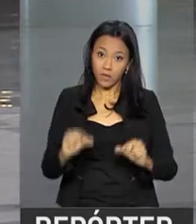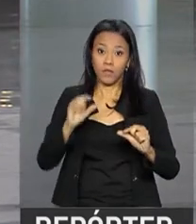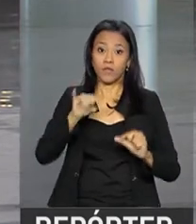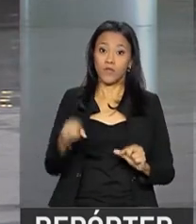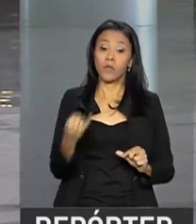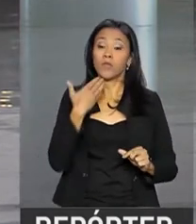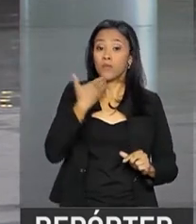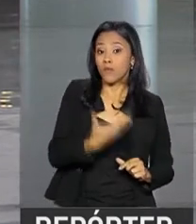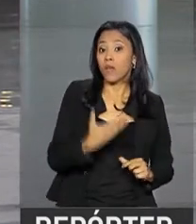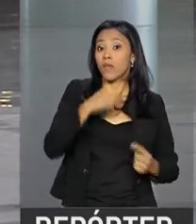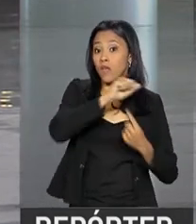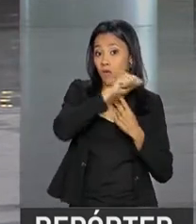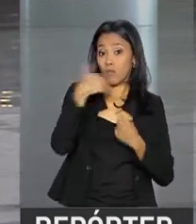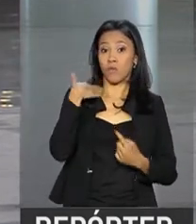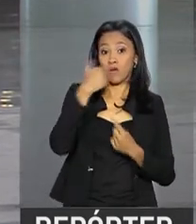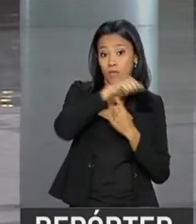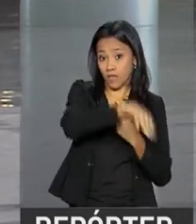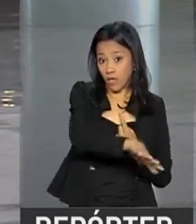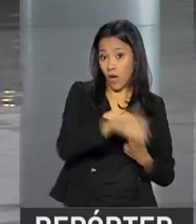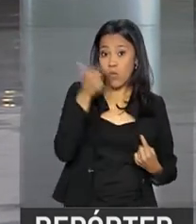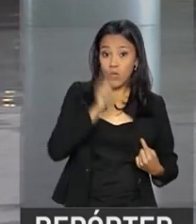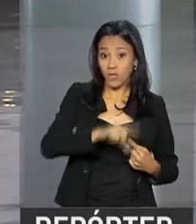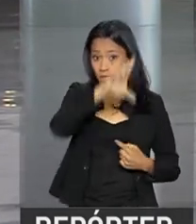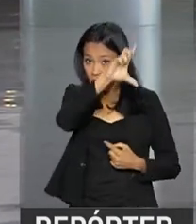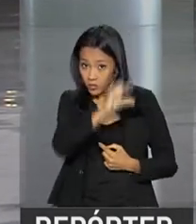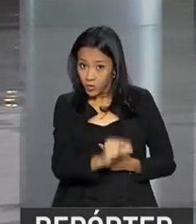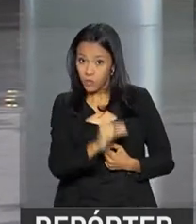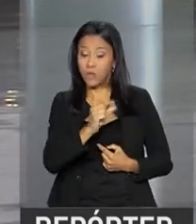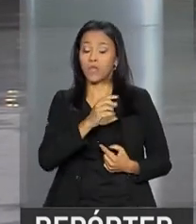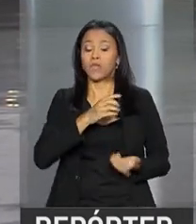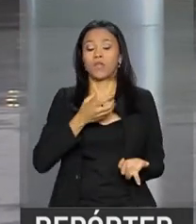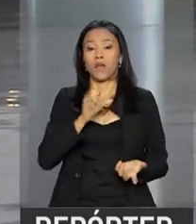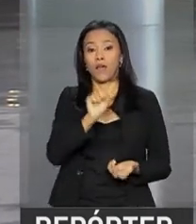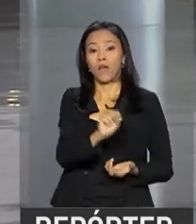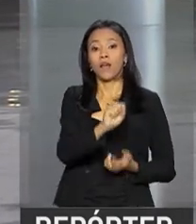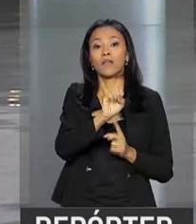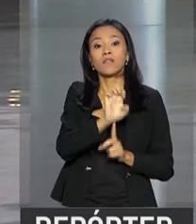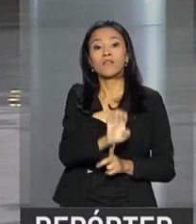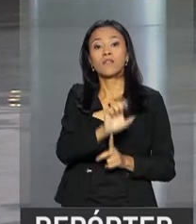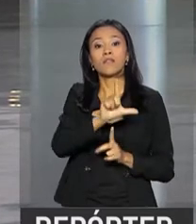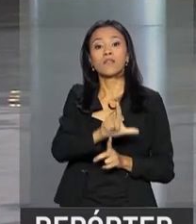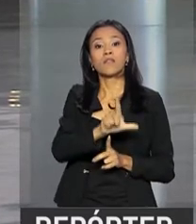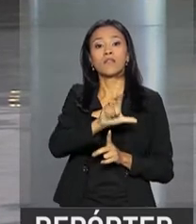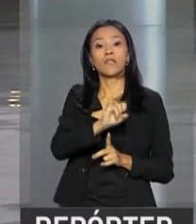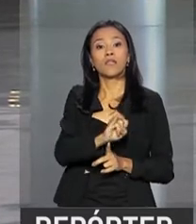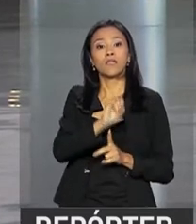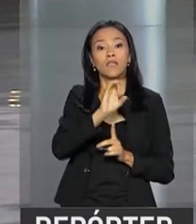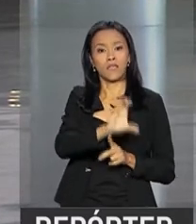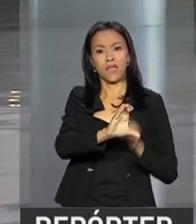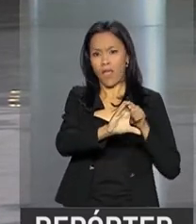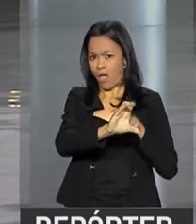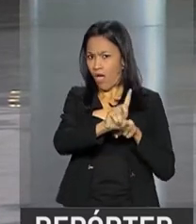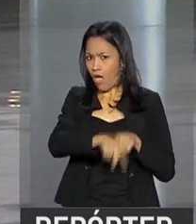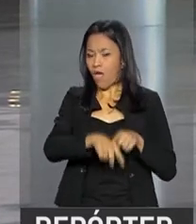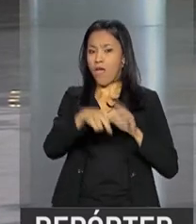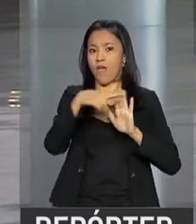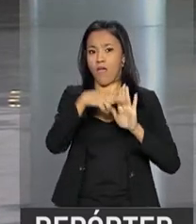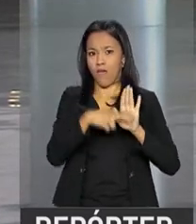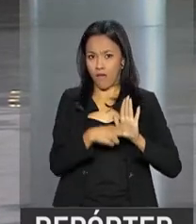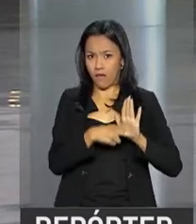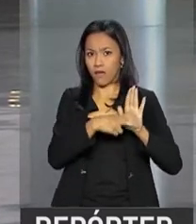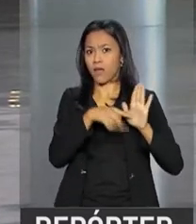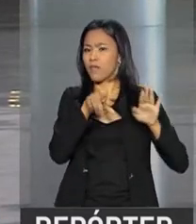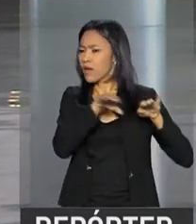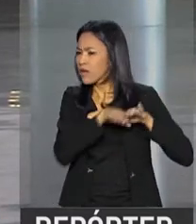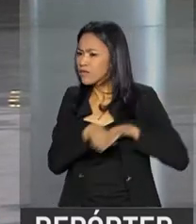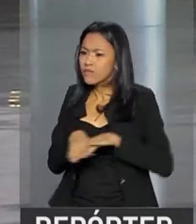banco central reduzisse a selic a taxa básica de juros selic é usada como base para definir o pagamento de juros em diversos